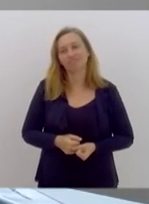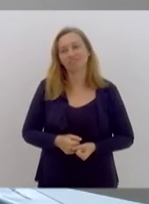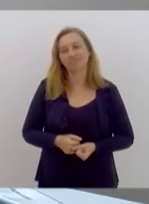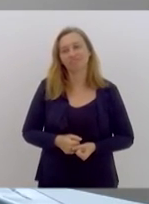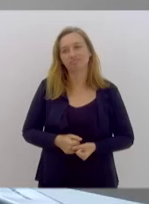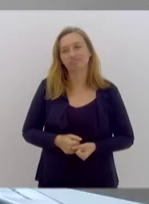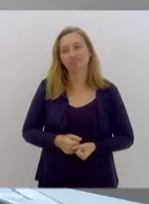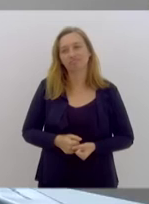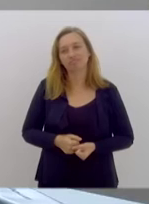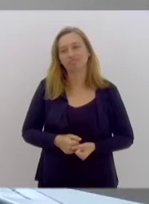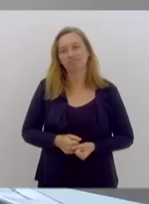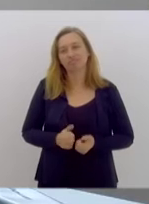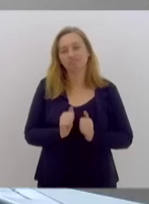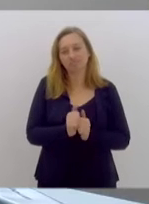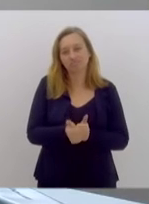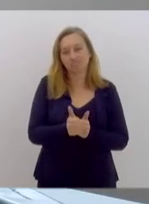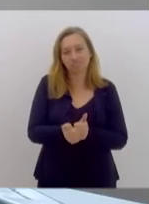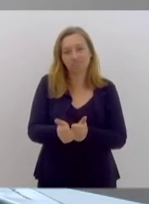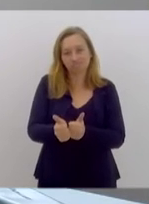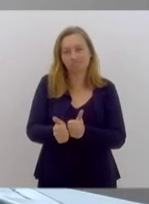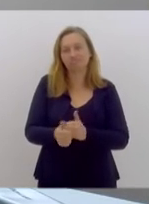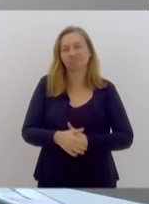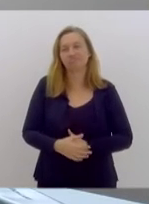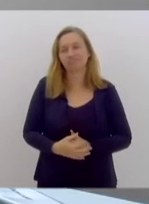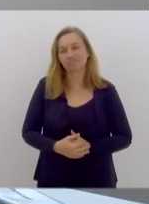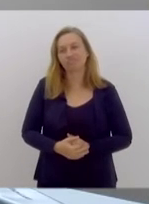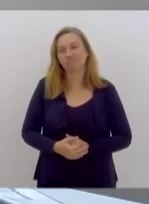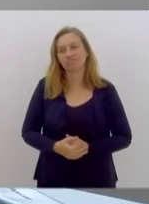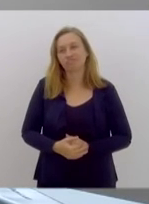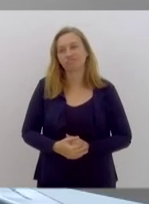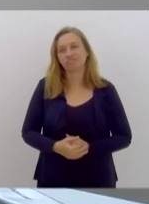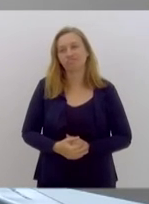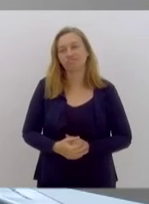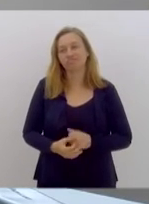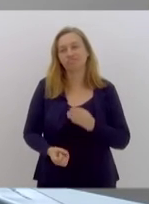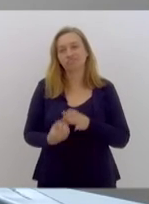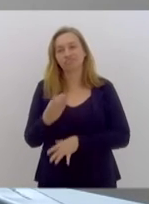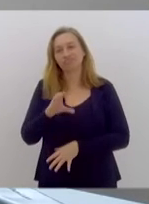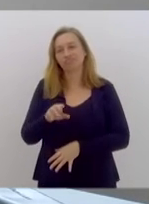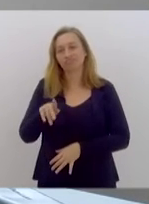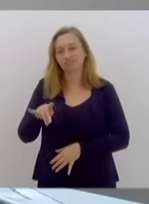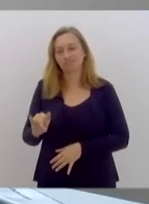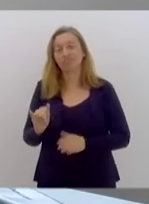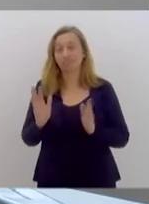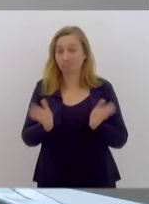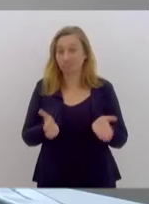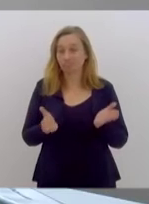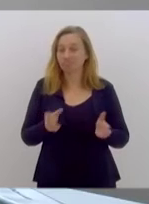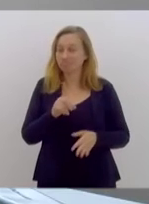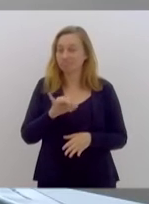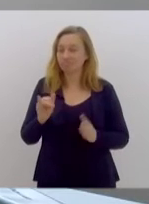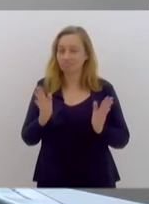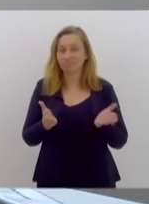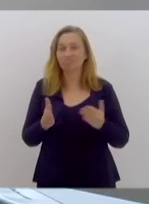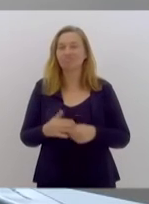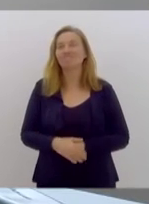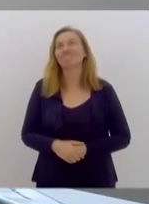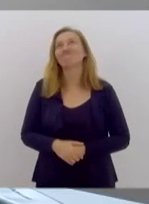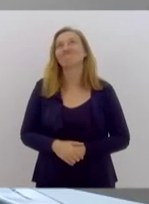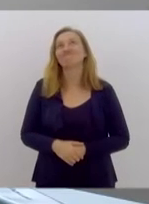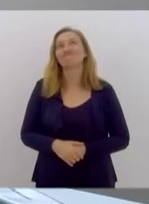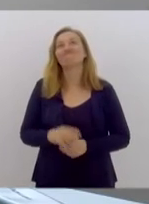perseguindo tenazmente assim a instauração dessa CPI eu acho que agora no dia de hoje a gente